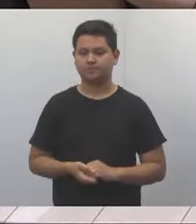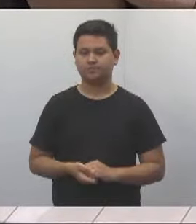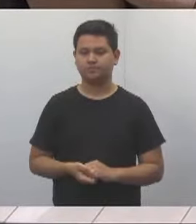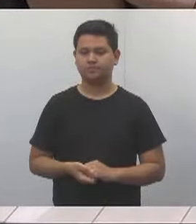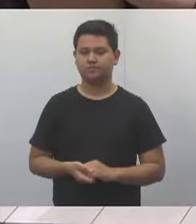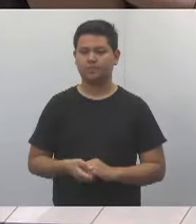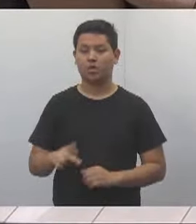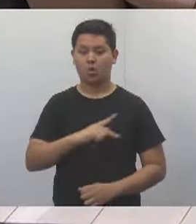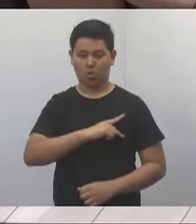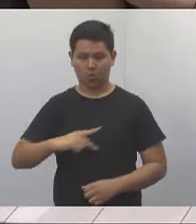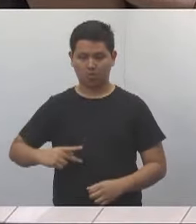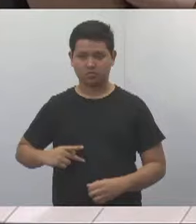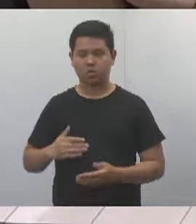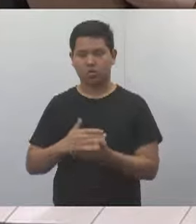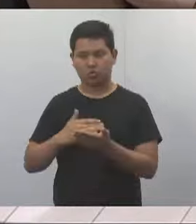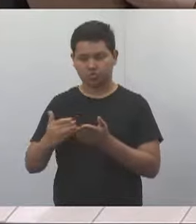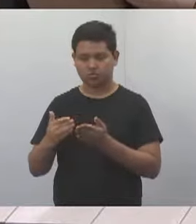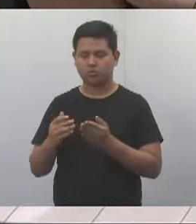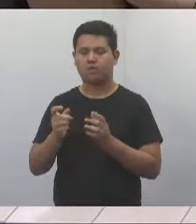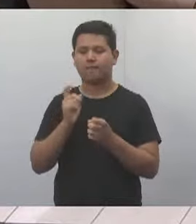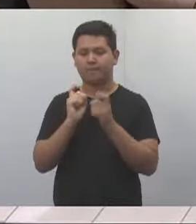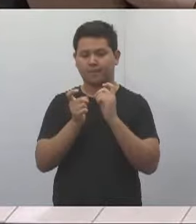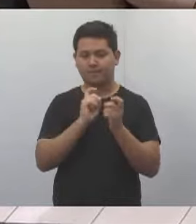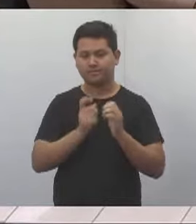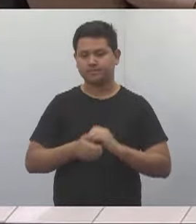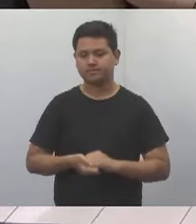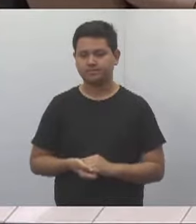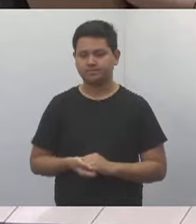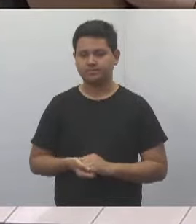O projeto continua em discussão.